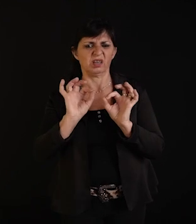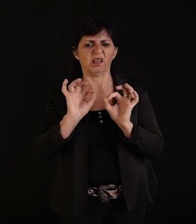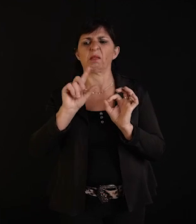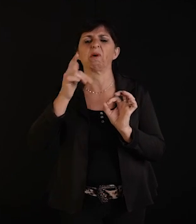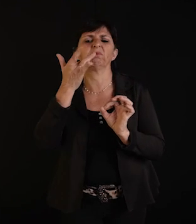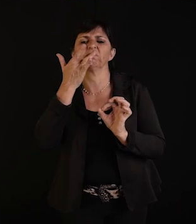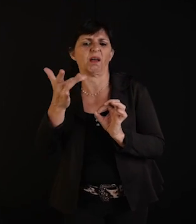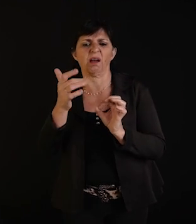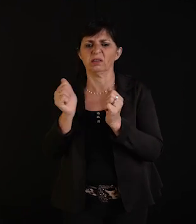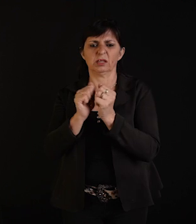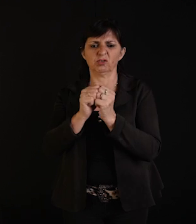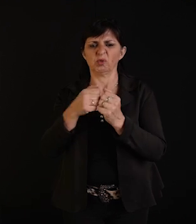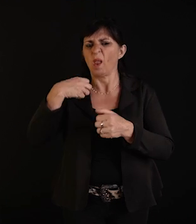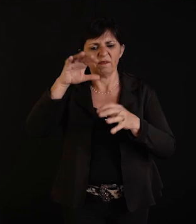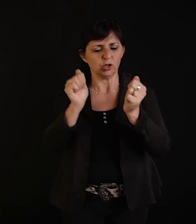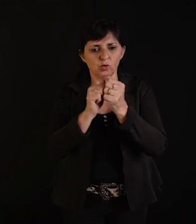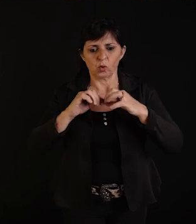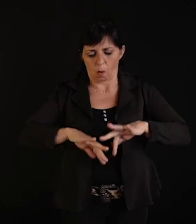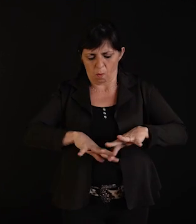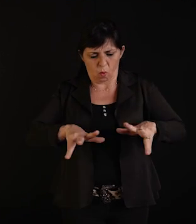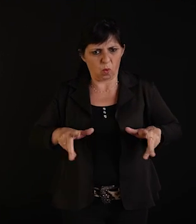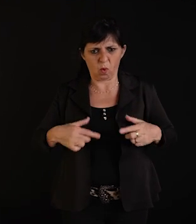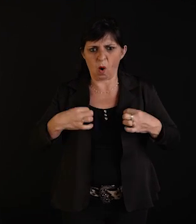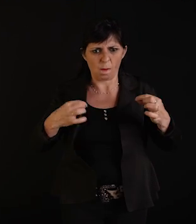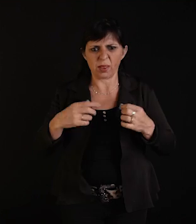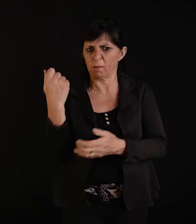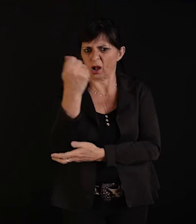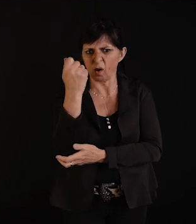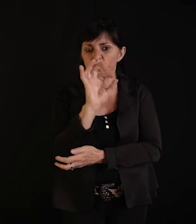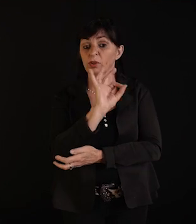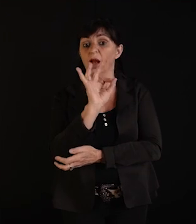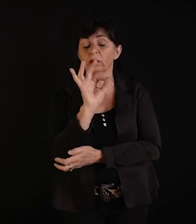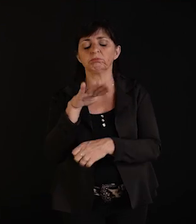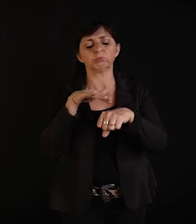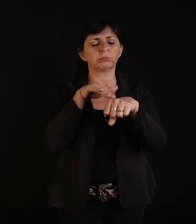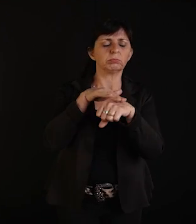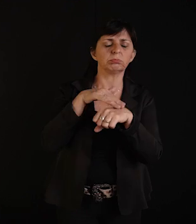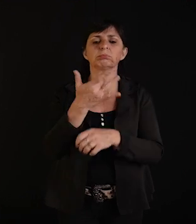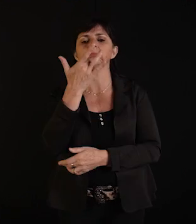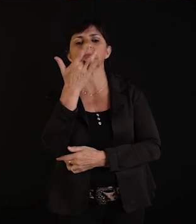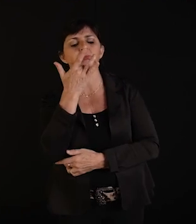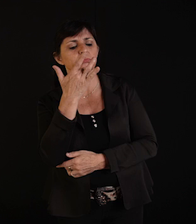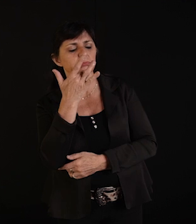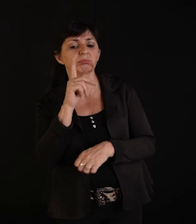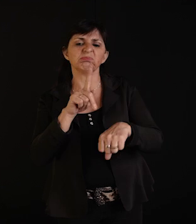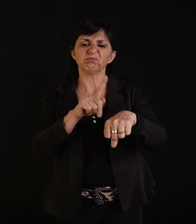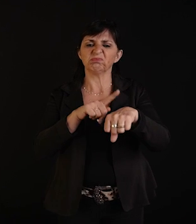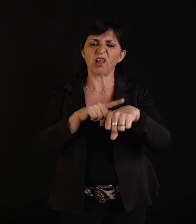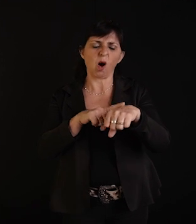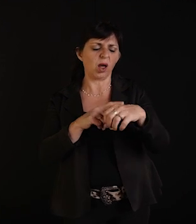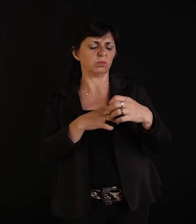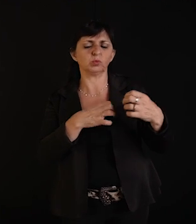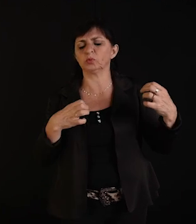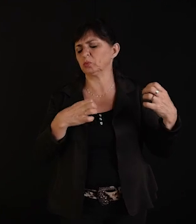tarde. Então nem levei bombacha, nada. Nem levei pilcha, nada, né? Conversei com eles à tarde e tal. Toquei na hora de passar o som. Ele falou, o